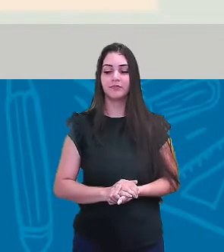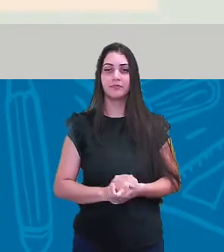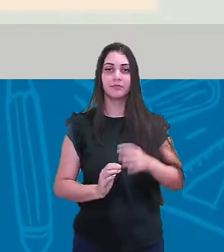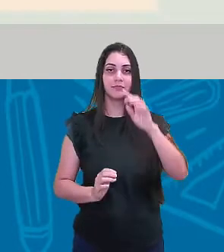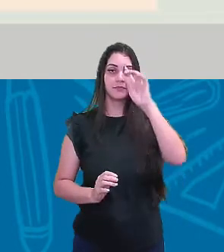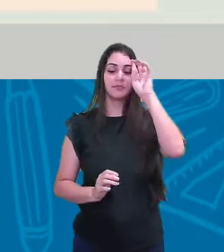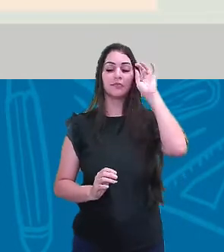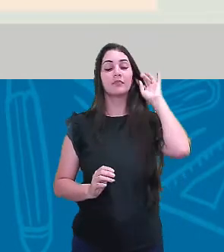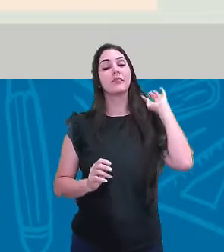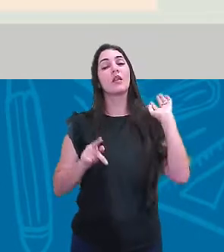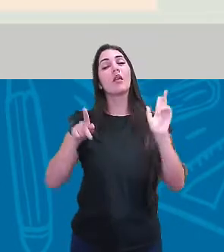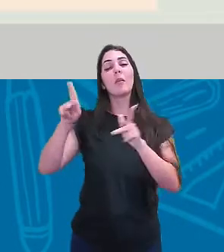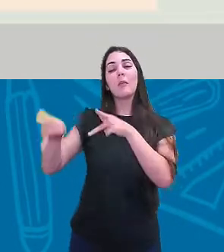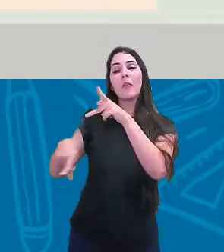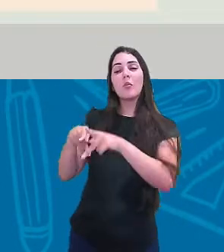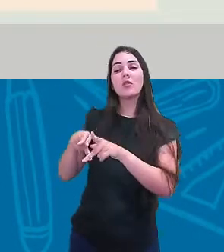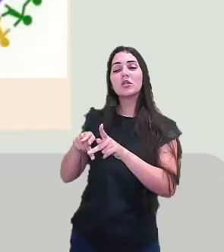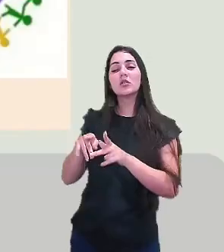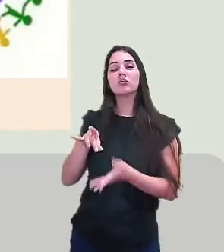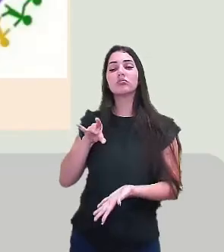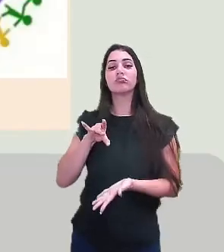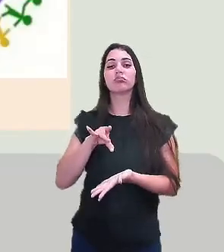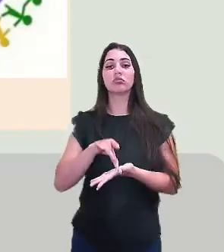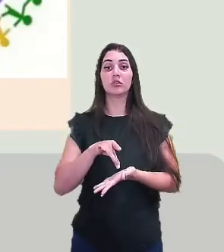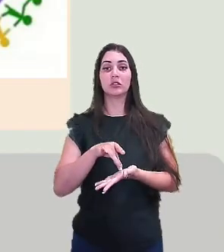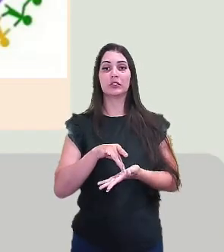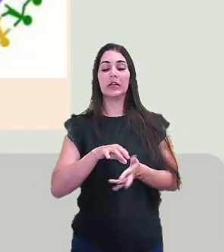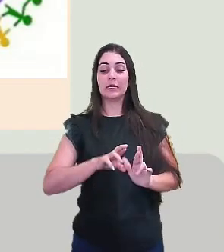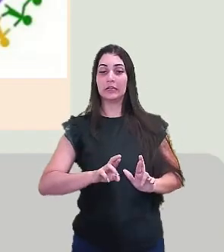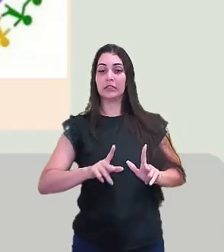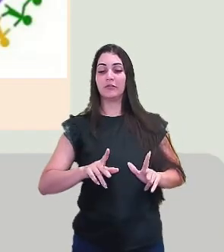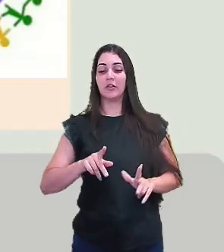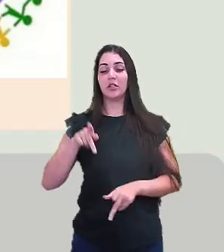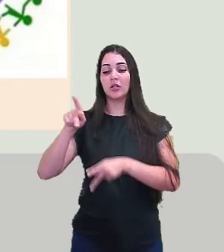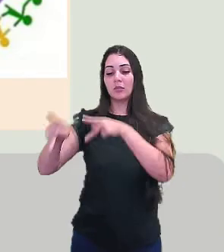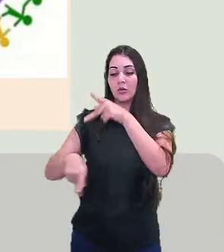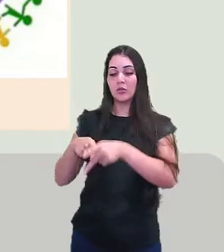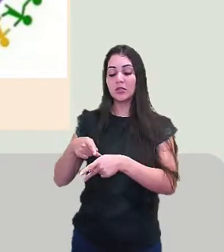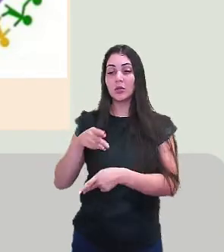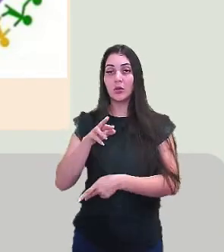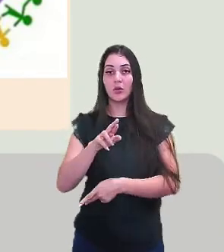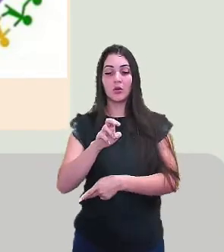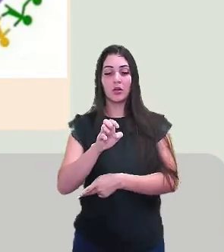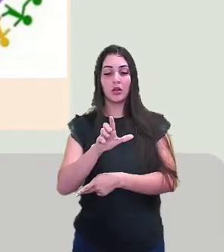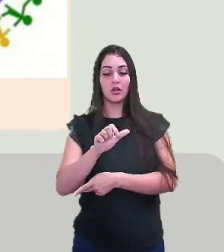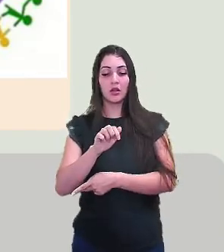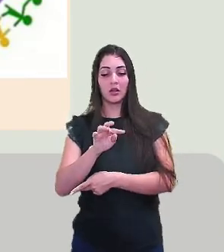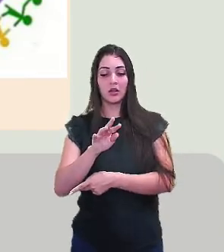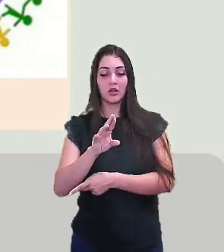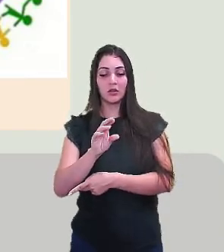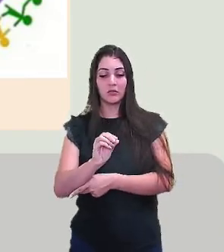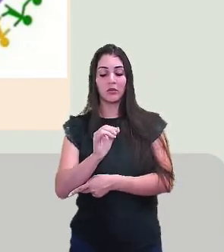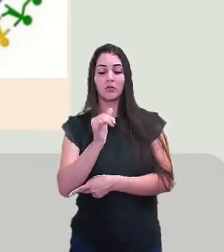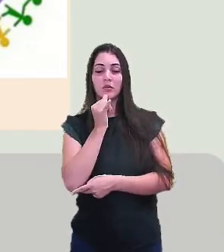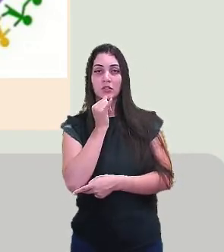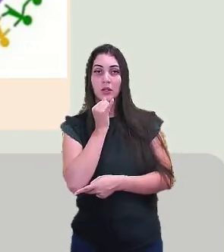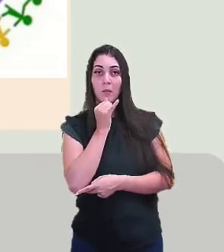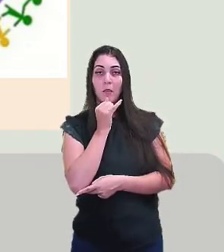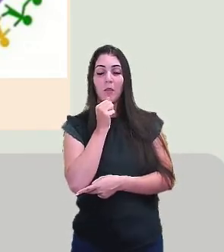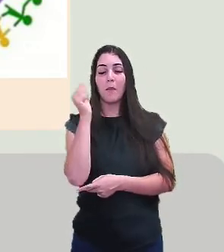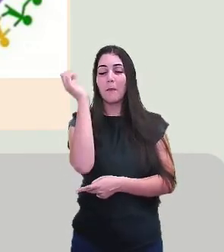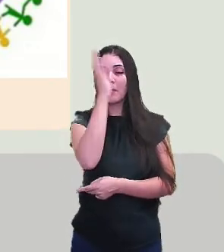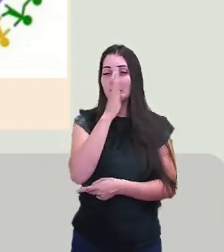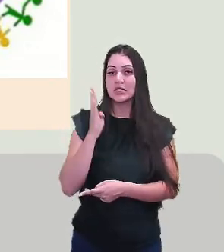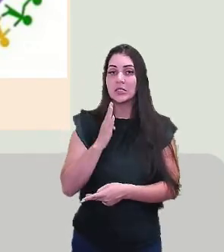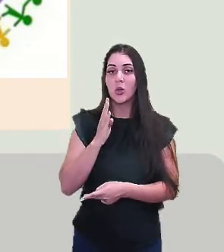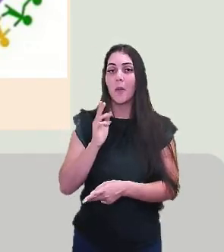População absoluta é diferente de população relativa. O caso do Brasil. Populoso. Grande